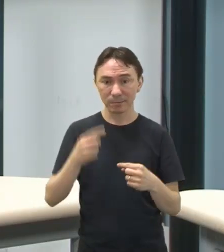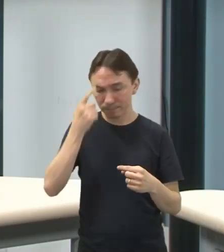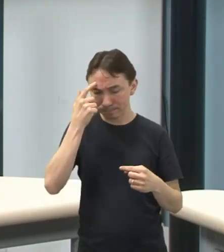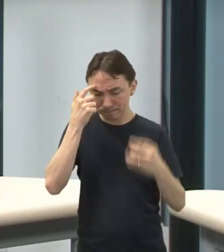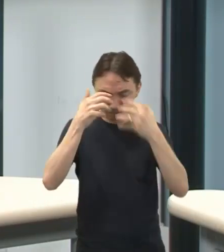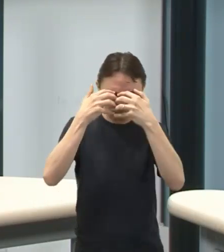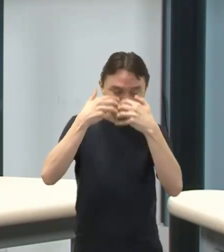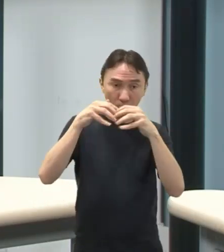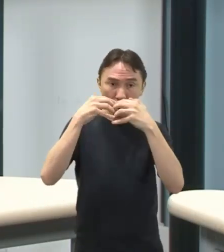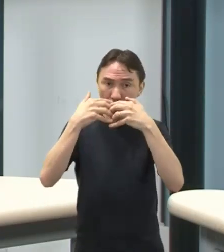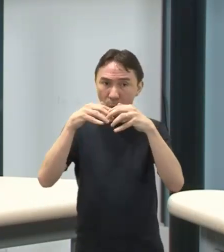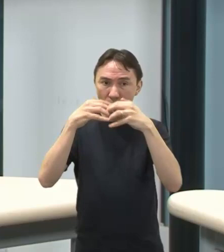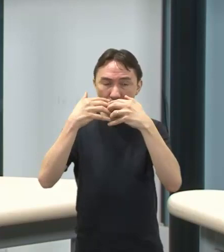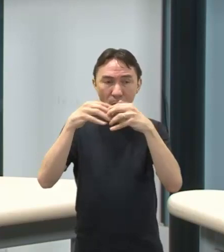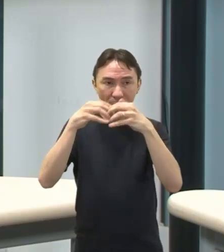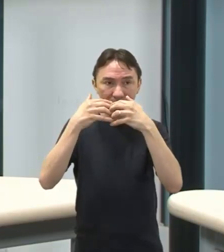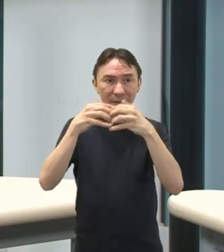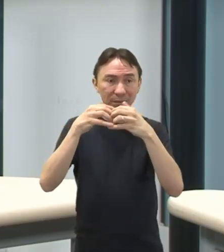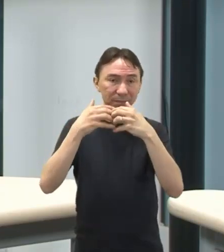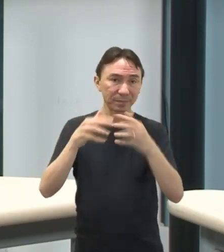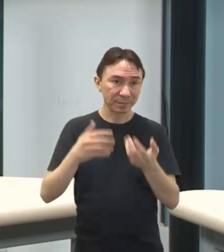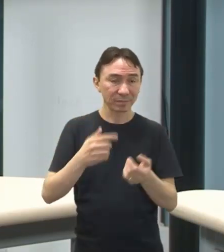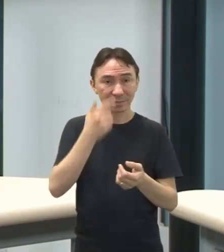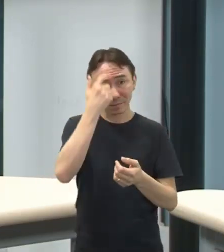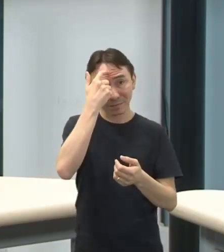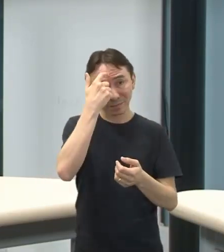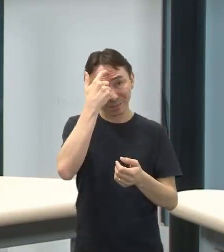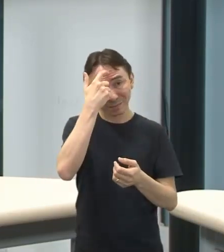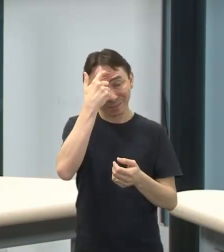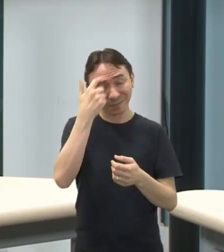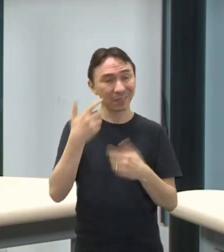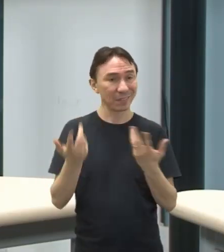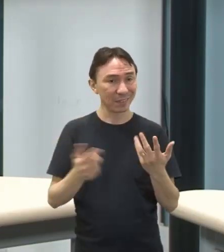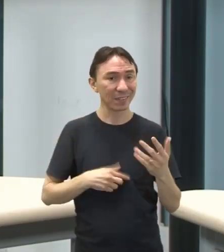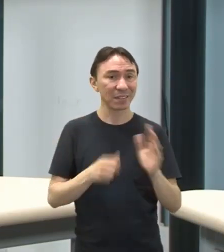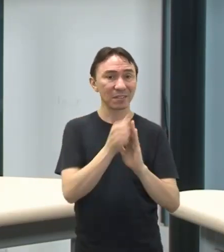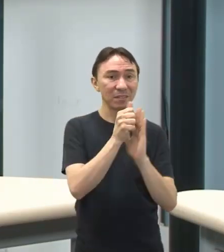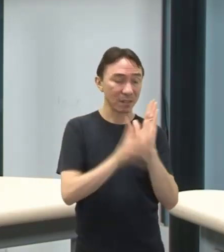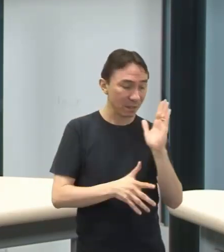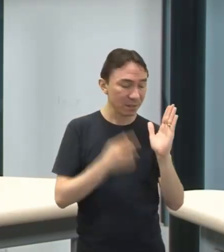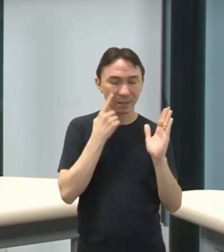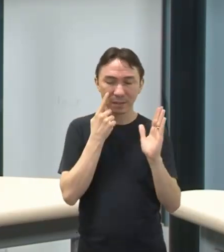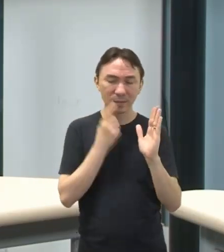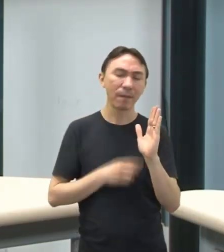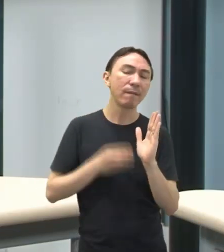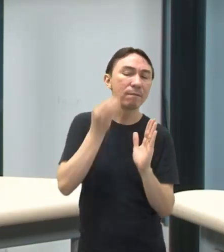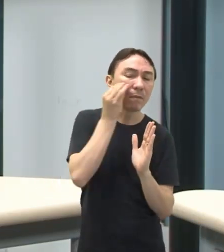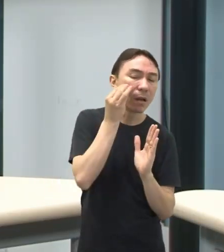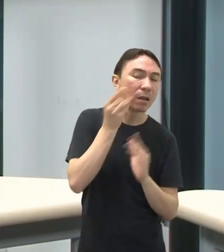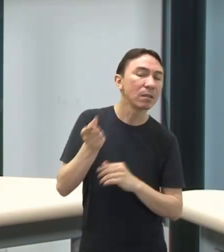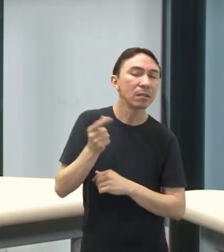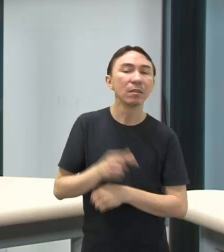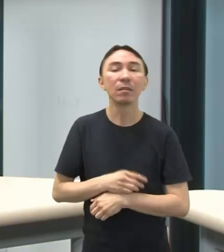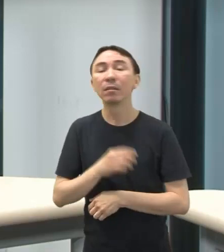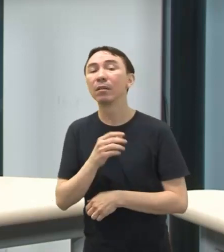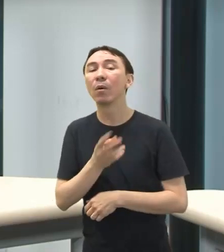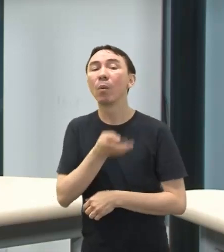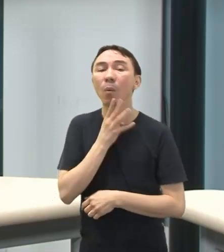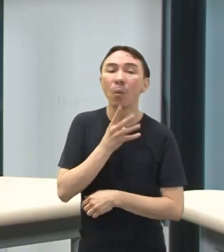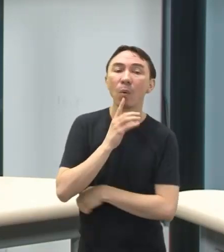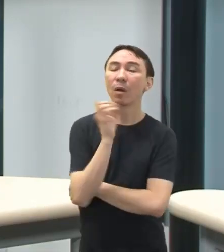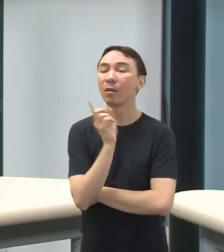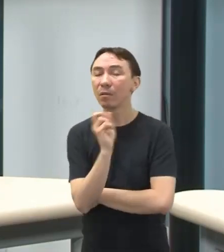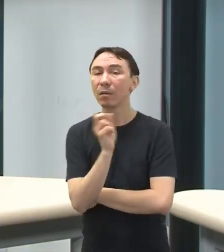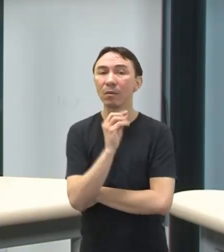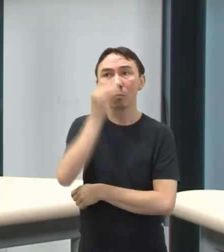etapa das atividades que o festão aí o conhecimento do estudante é e que os ajude